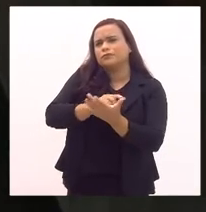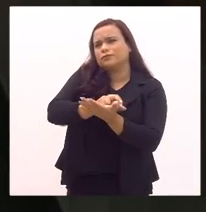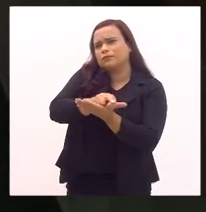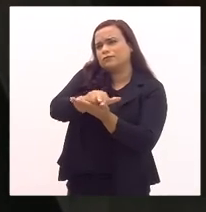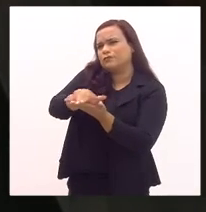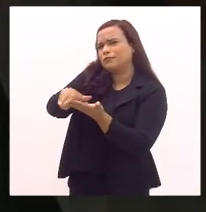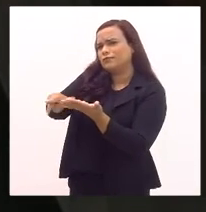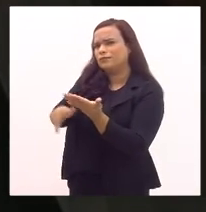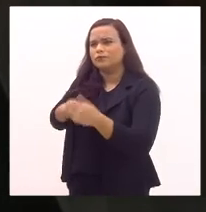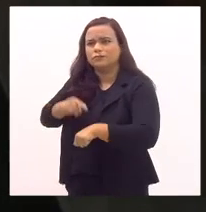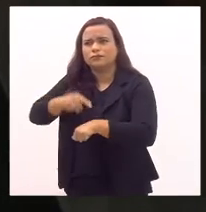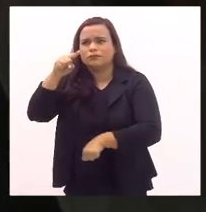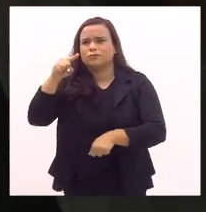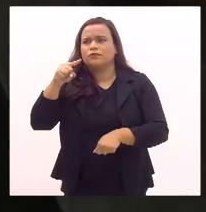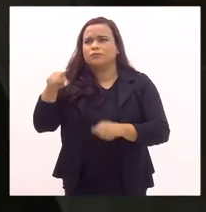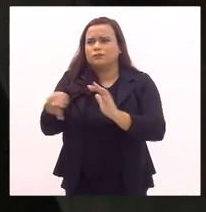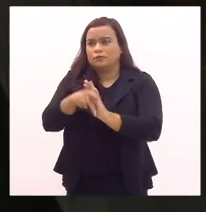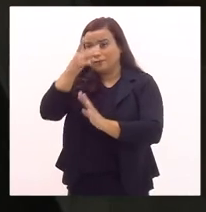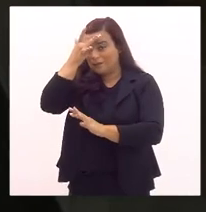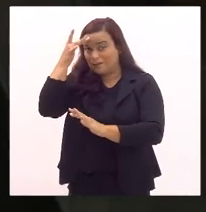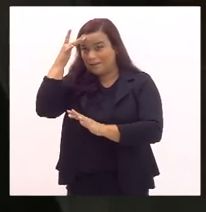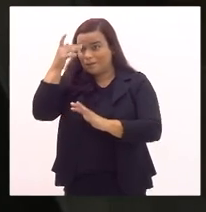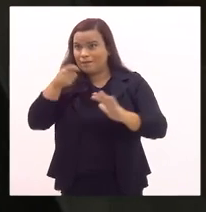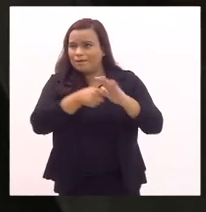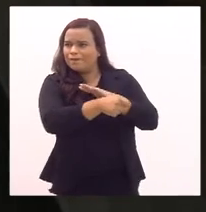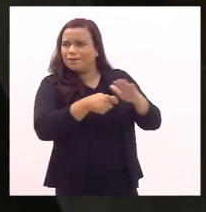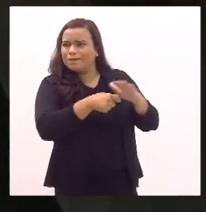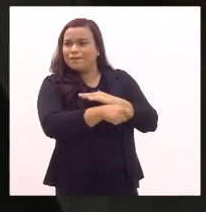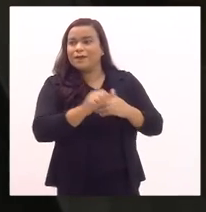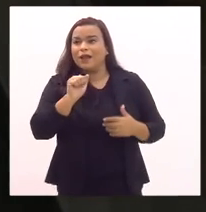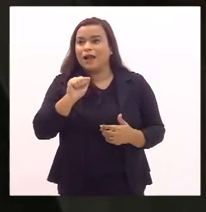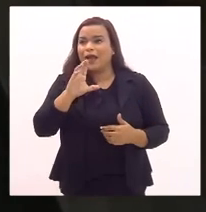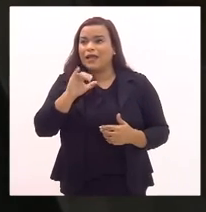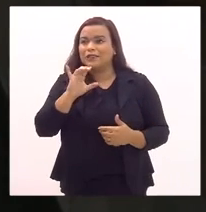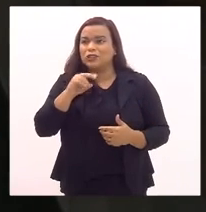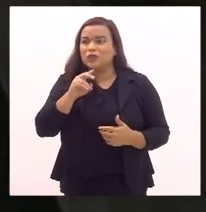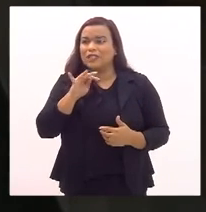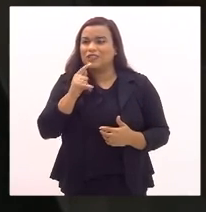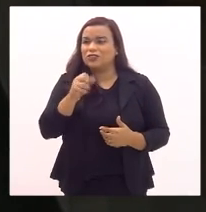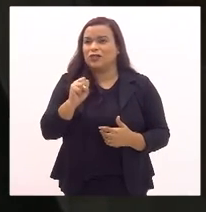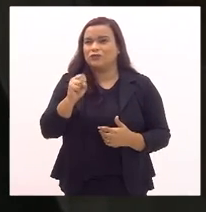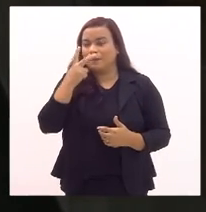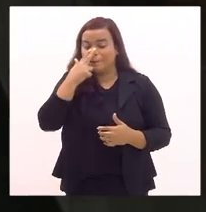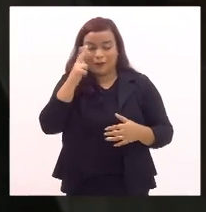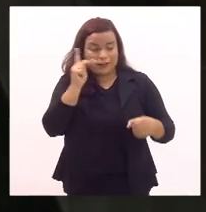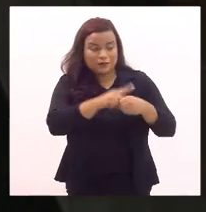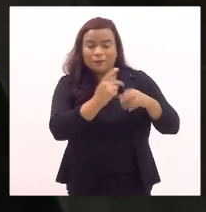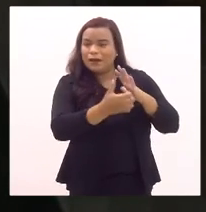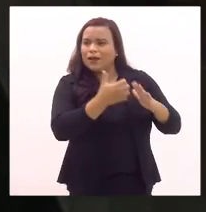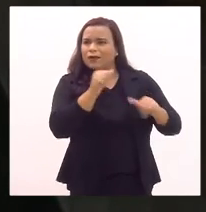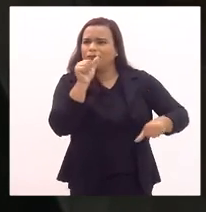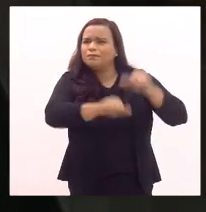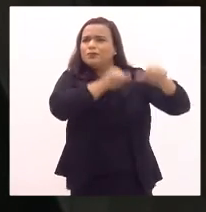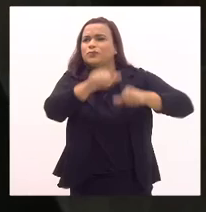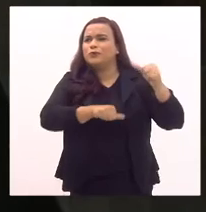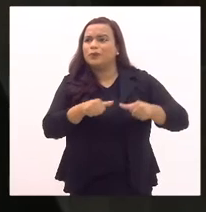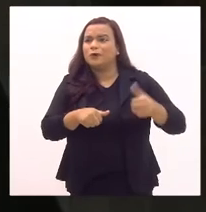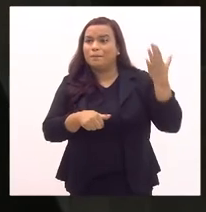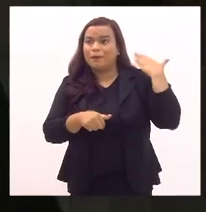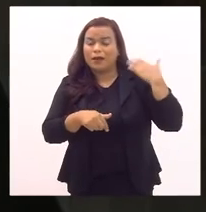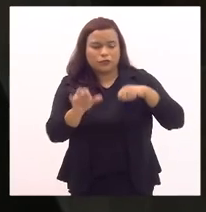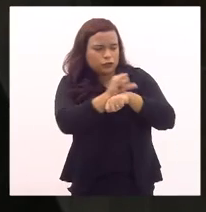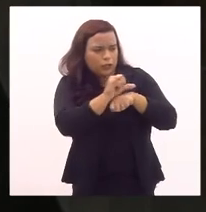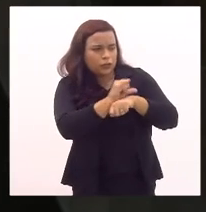imediatos aos acionistas a Petrobras se transformou nisso abandonou o projeto estratégico de